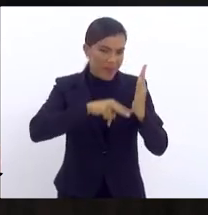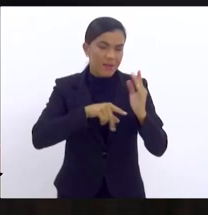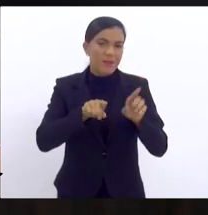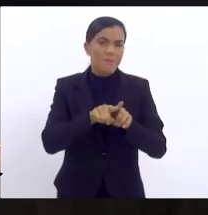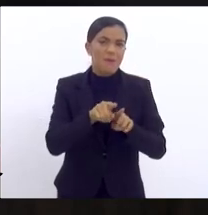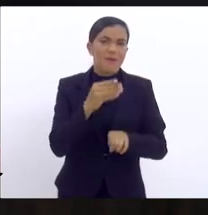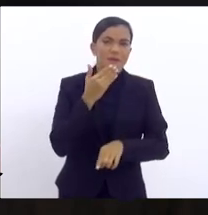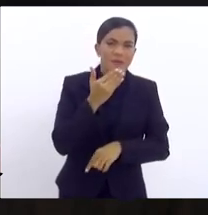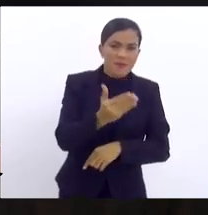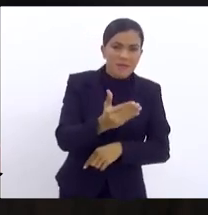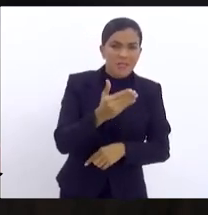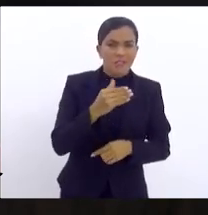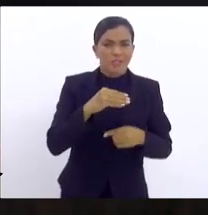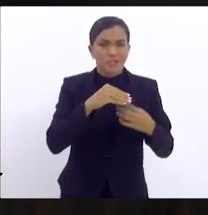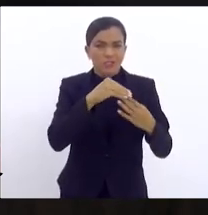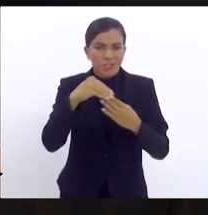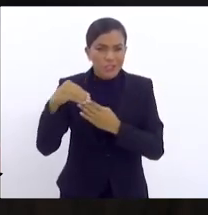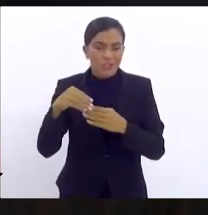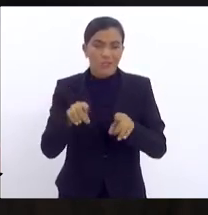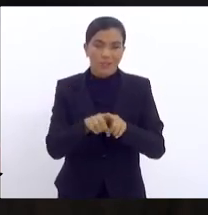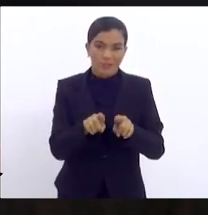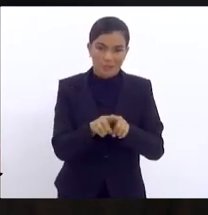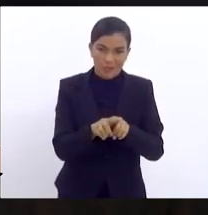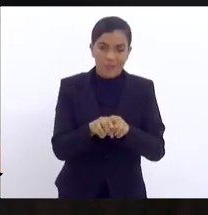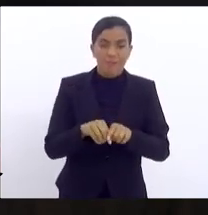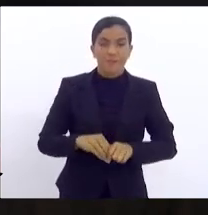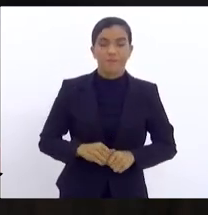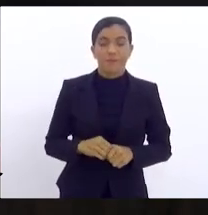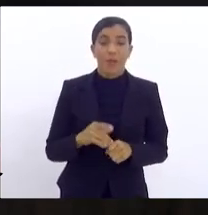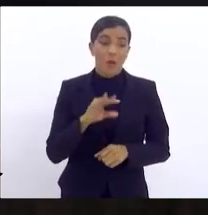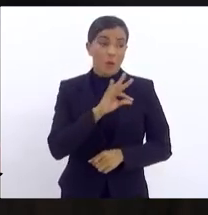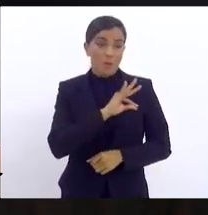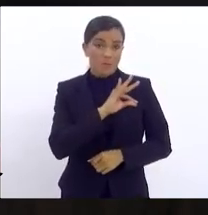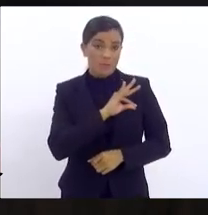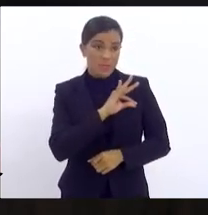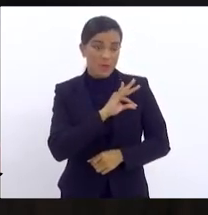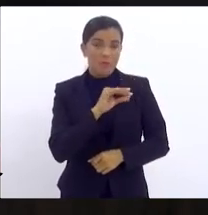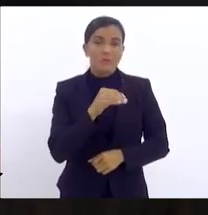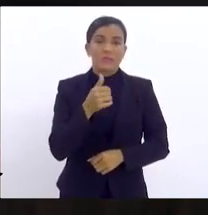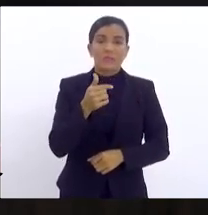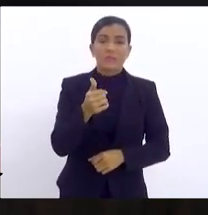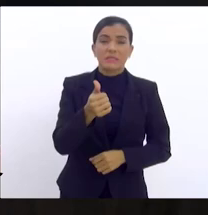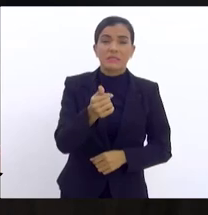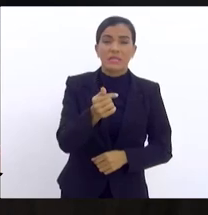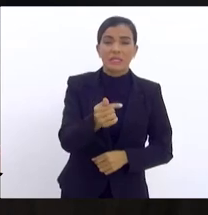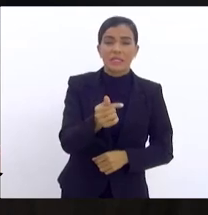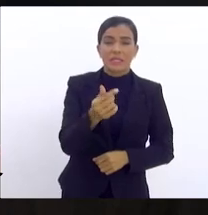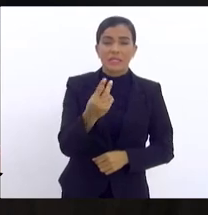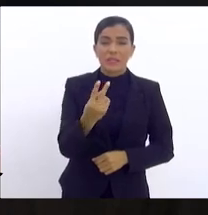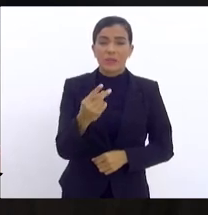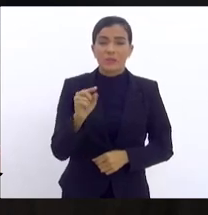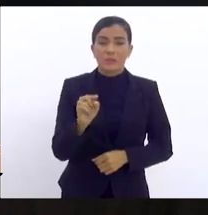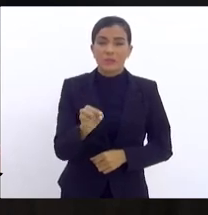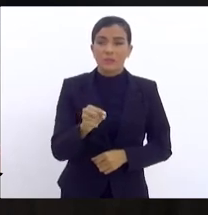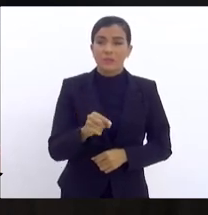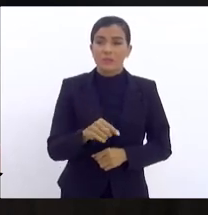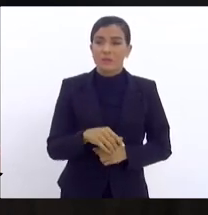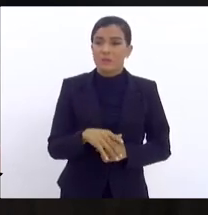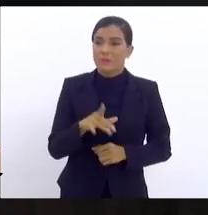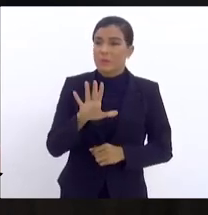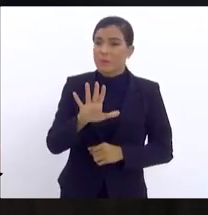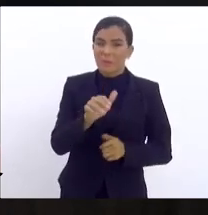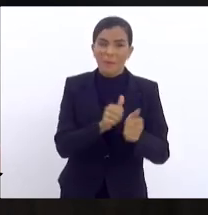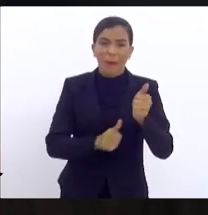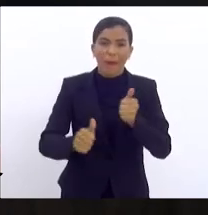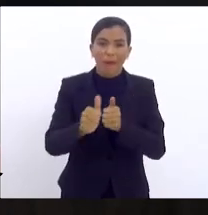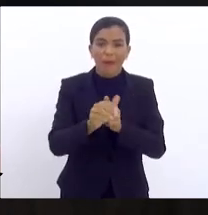minhas solicitações tá eu Deputado BNH acompanha aqui com a gente também policial militar 72 mil eu quero tomando essa frente do